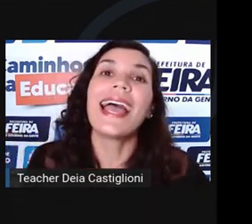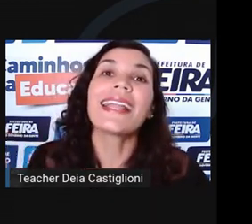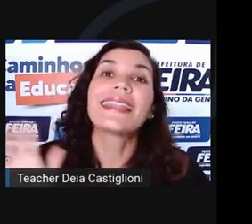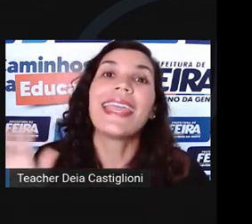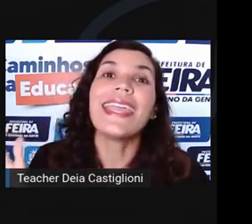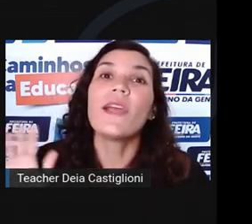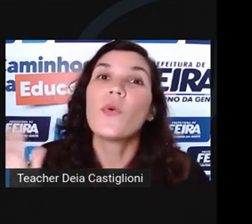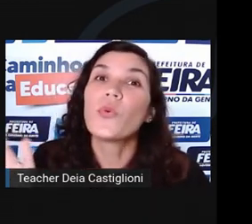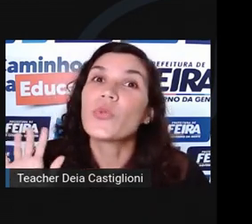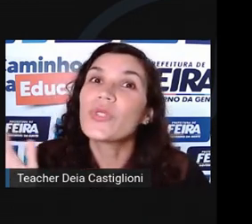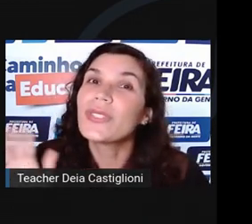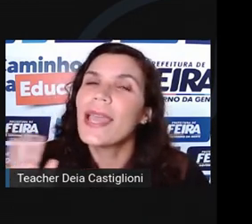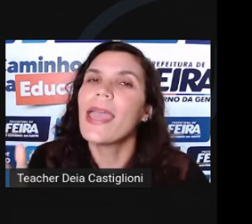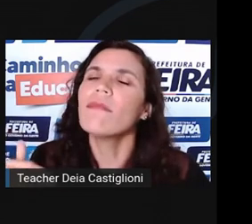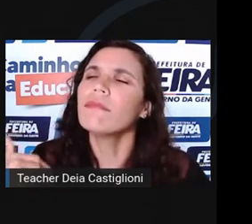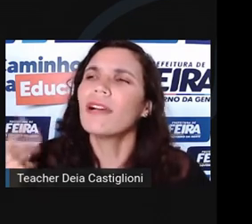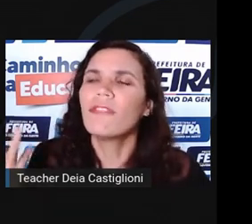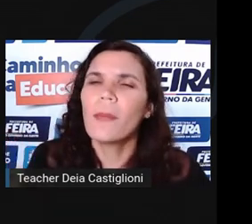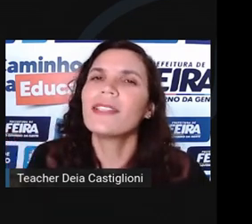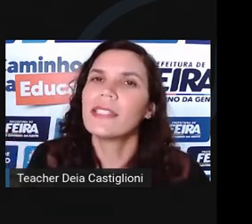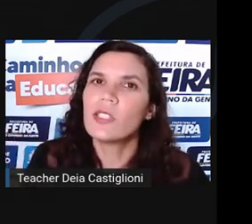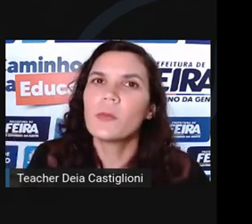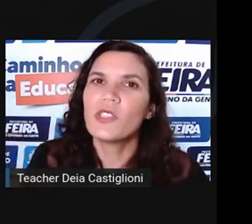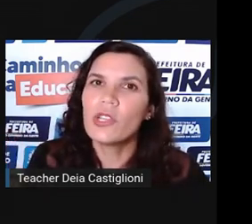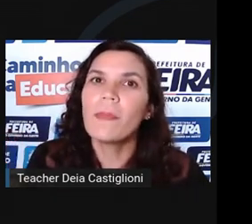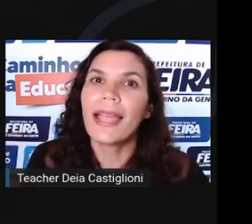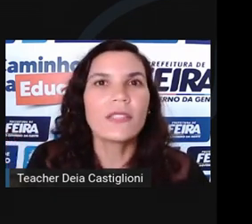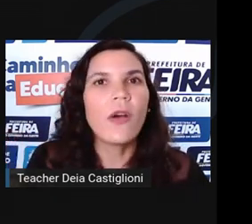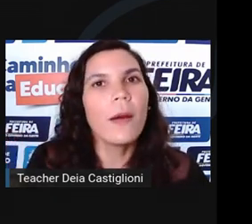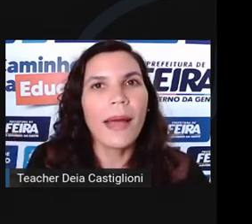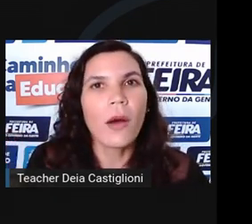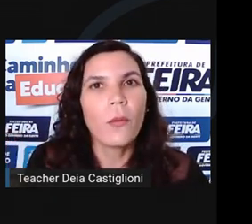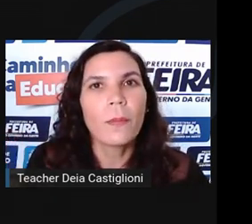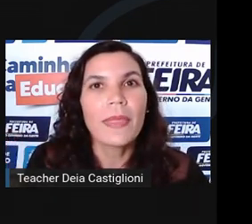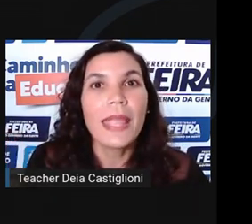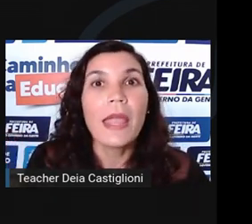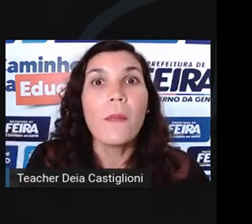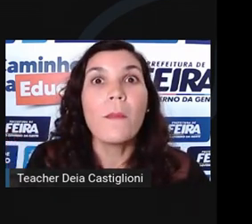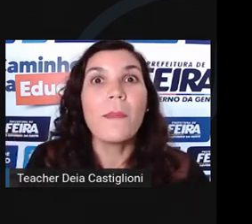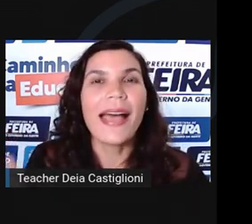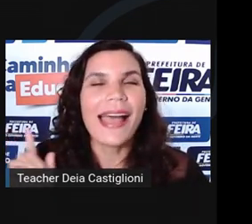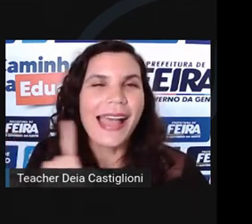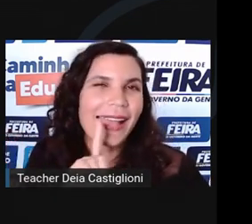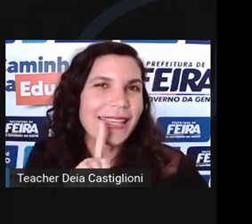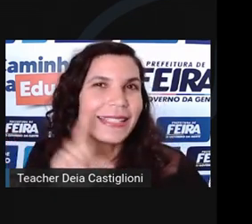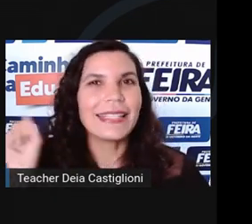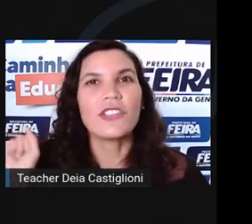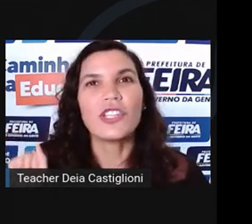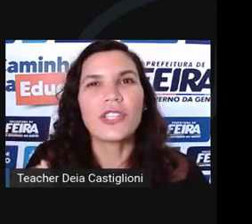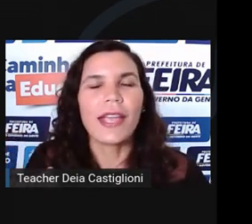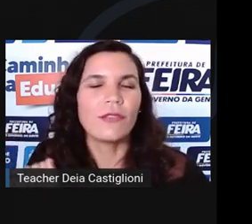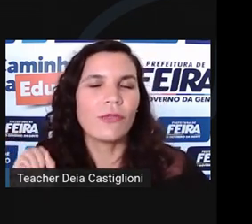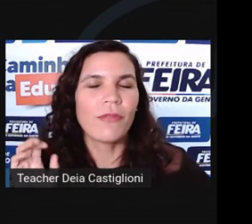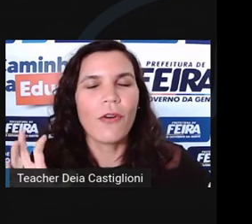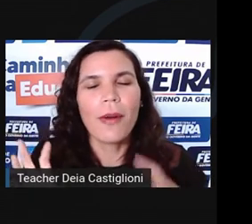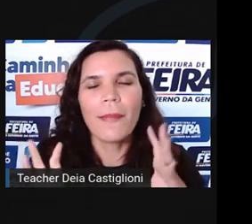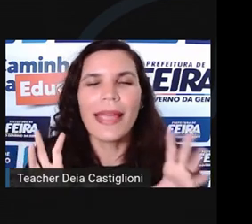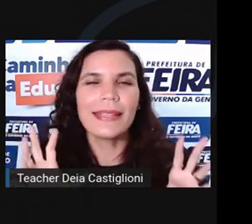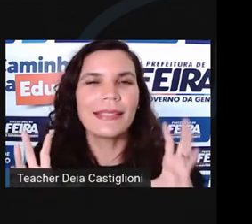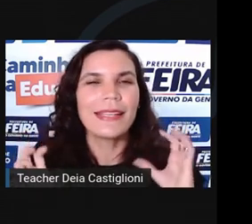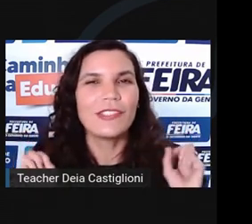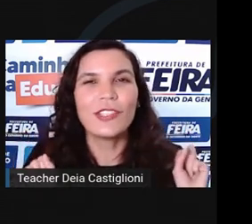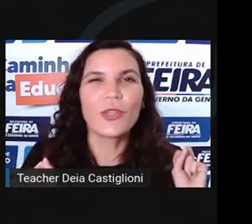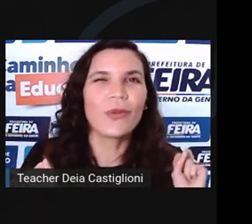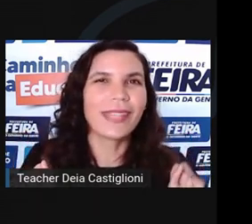dizer adeus. É uma forma de se despedir mais formal. Mas se a gente quer de uma forma